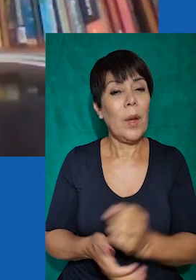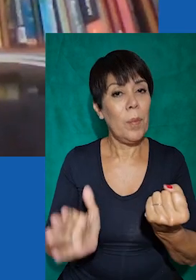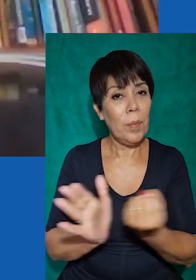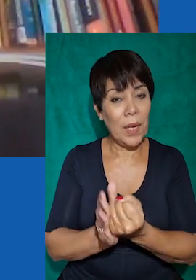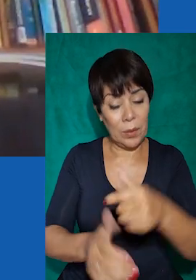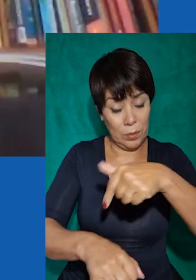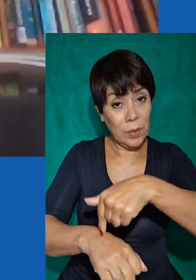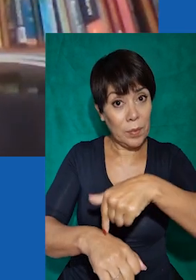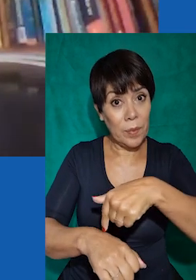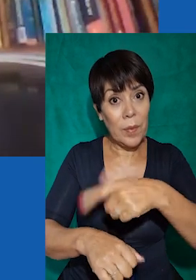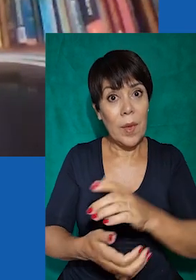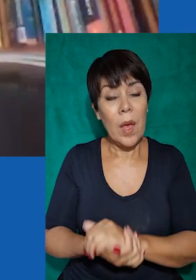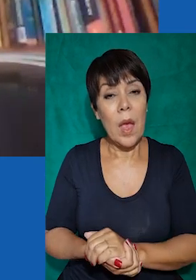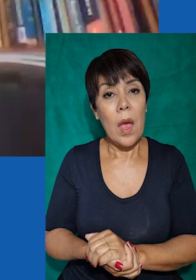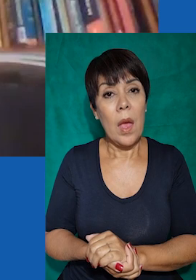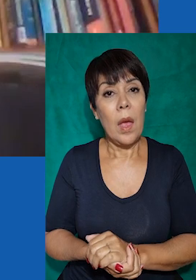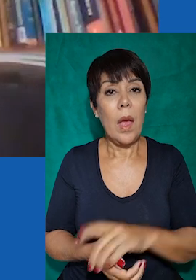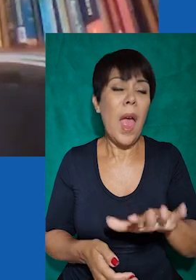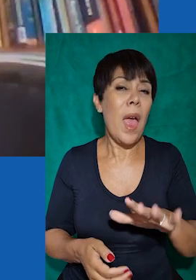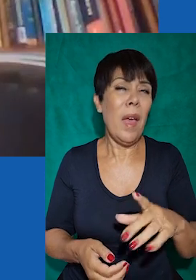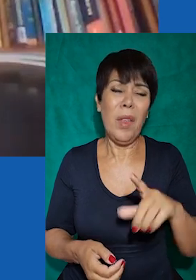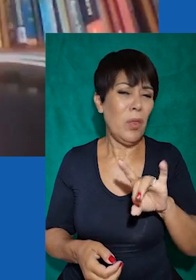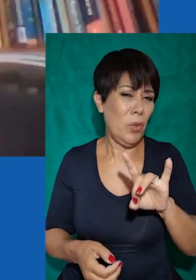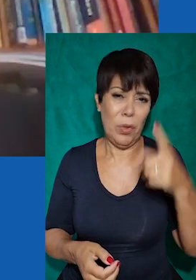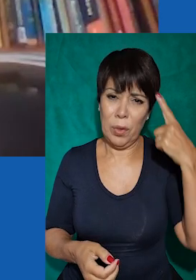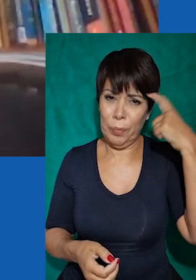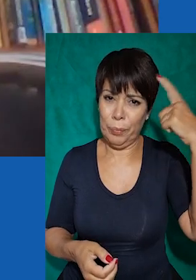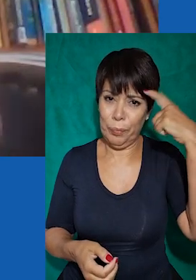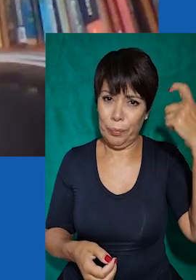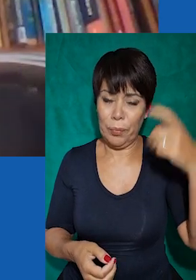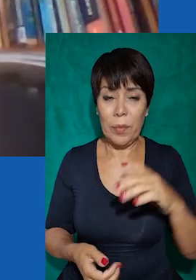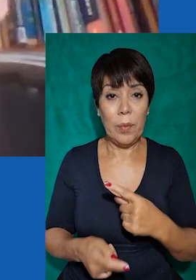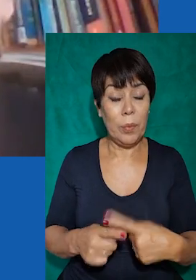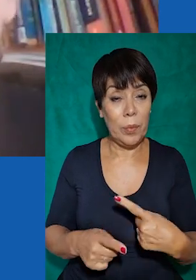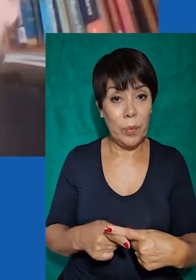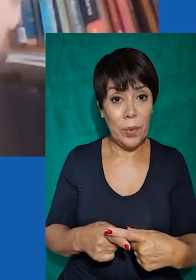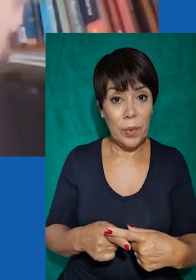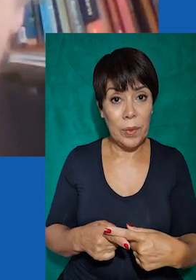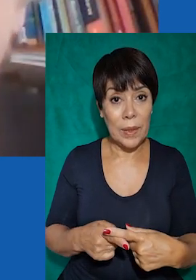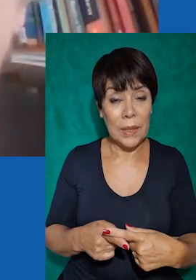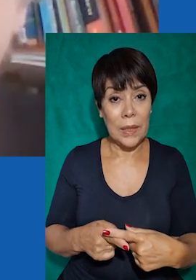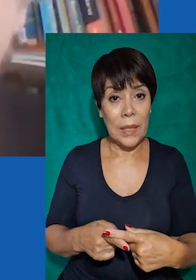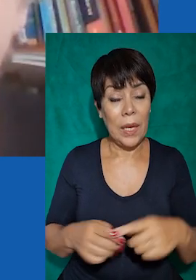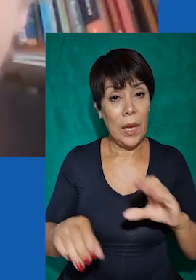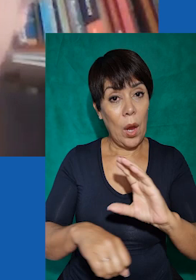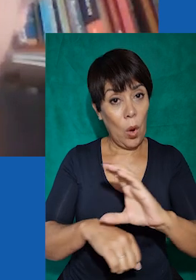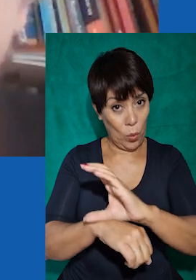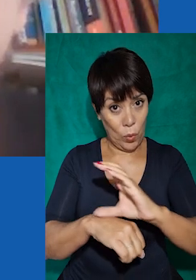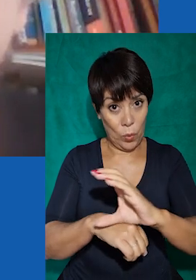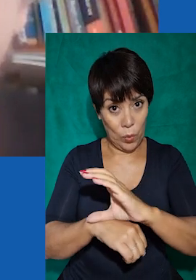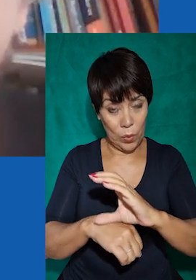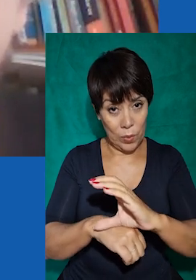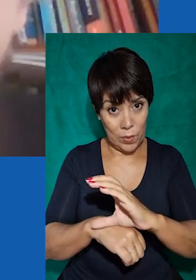do marco temporal é uma invenção, né? Porque a